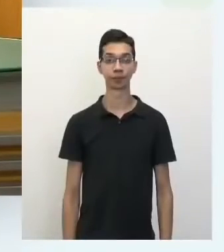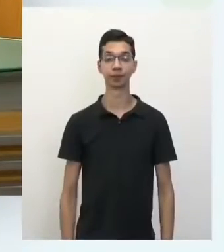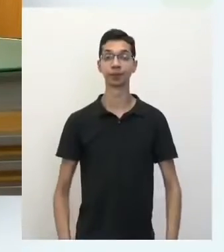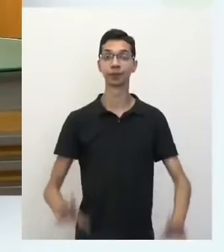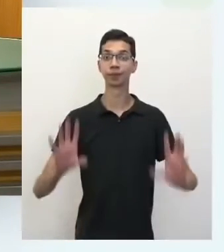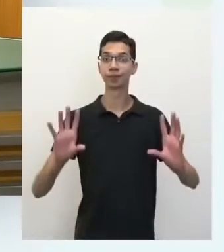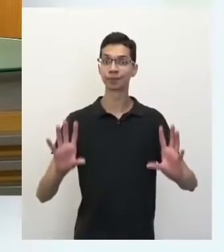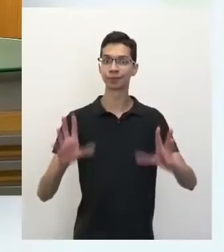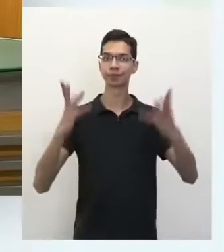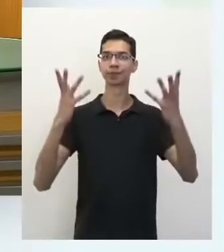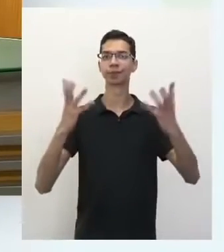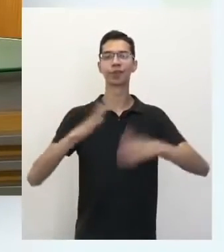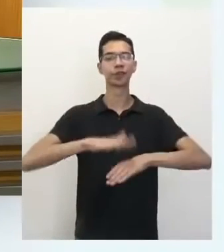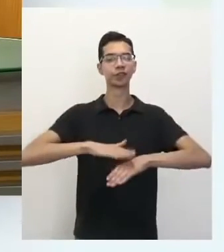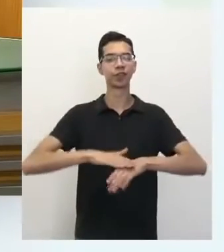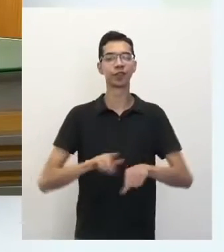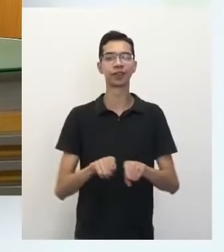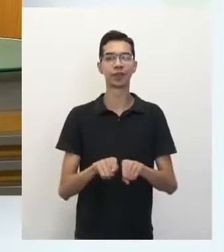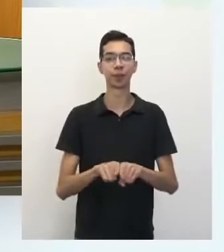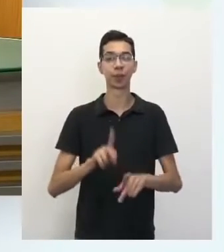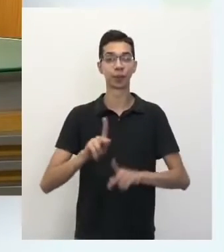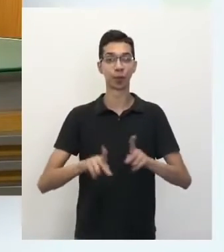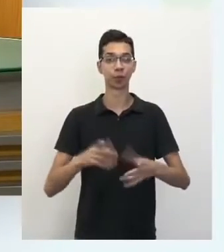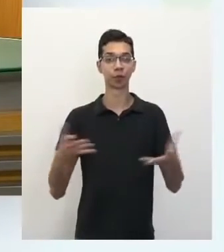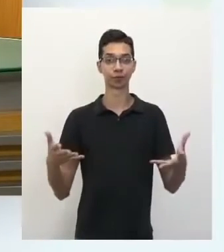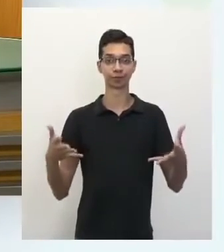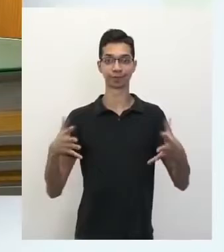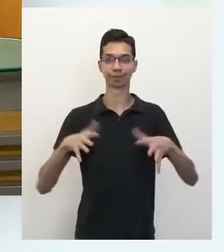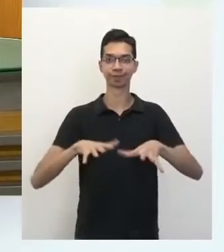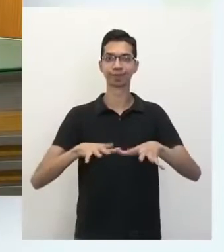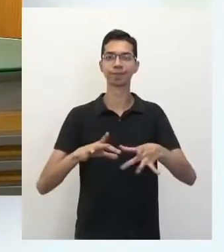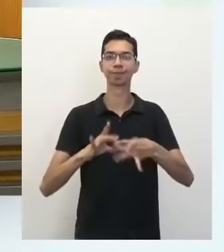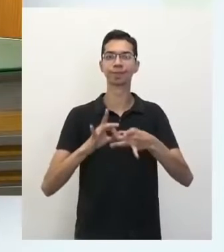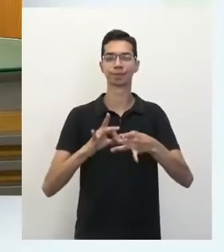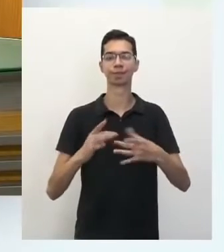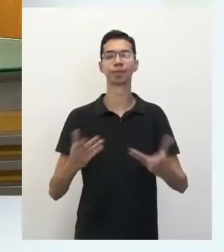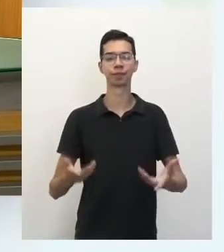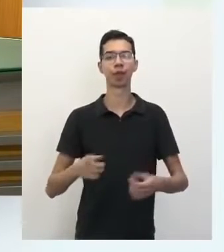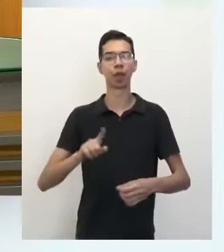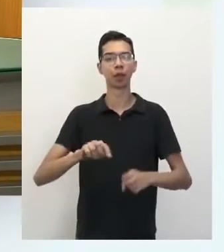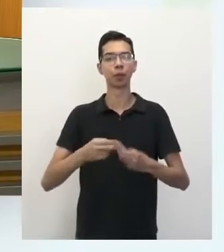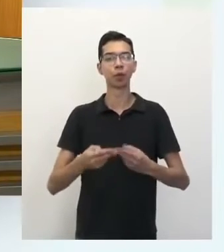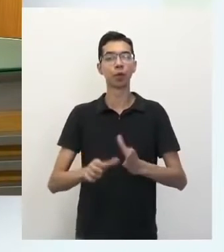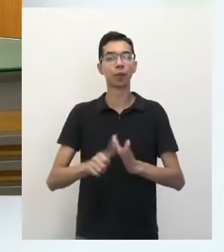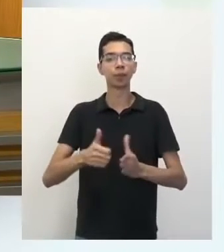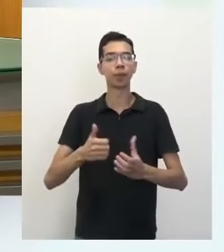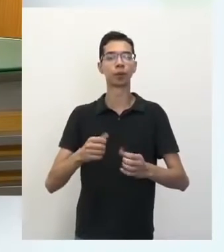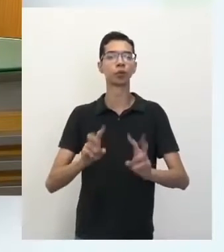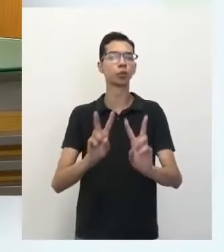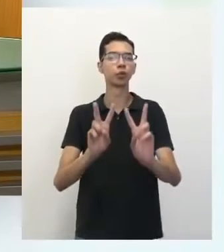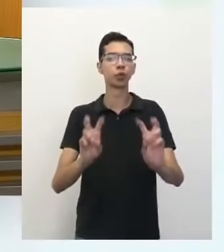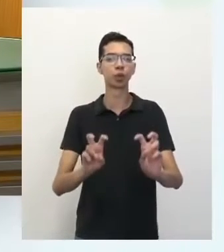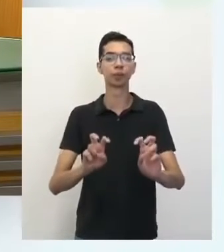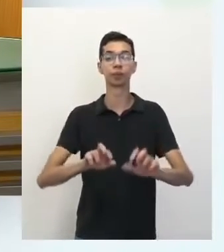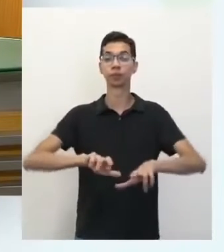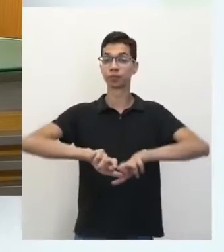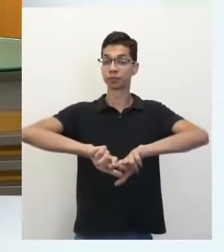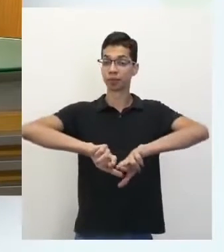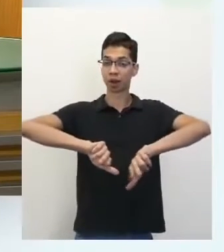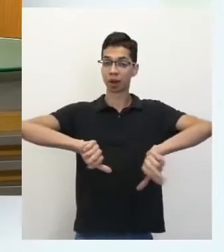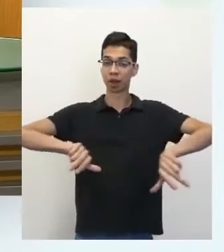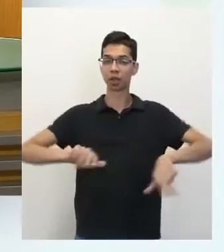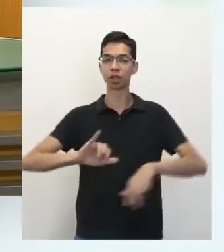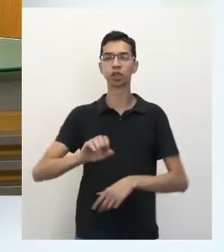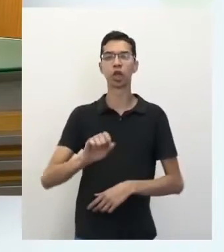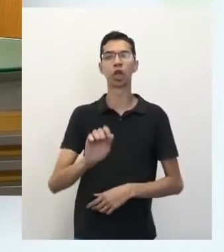Celebrar, promover e integrar os povos. É com essa ideia que os primeiros Jogos Mundiais dos Povos Indígenas acontecem em Palmas, no